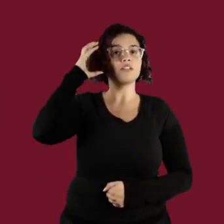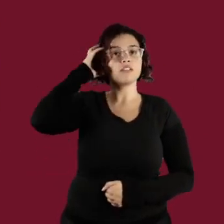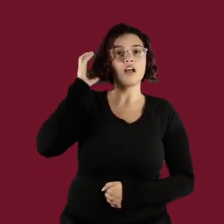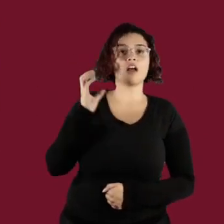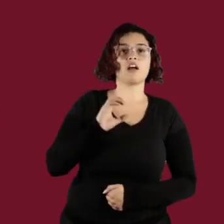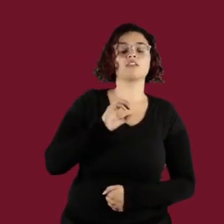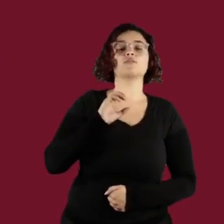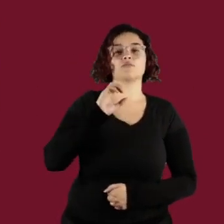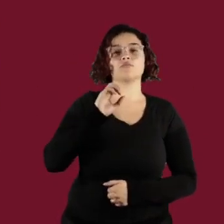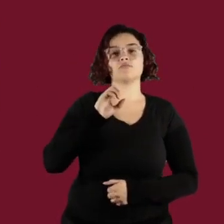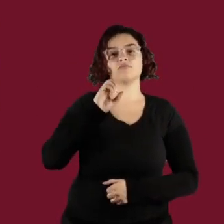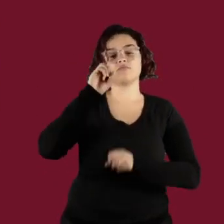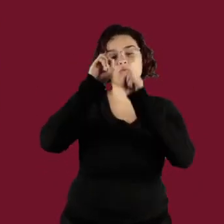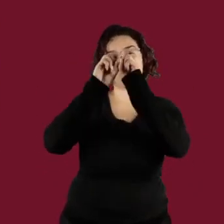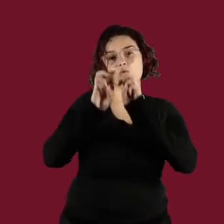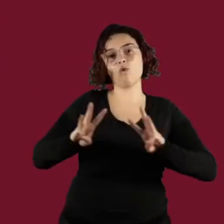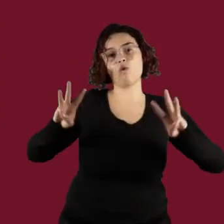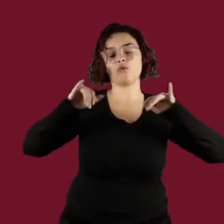língua portuguesa?